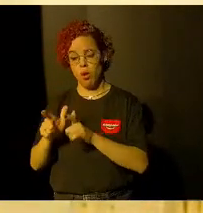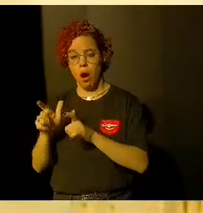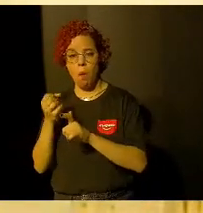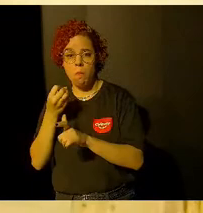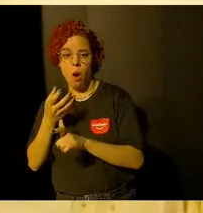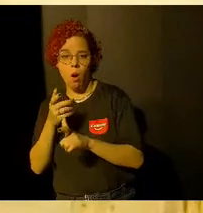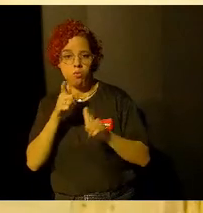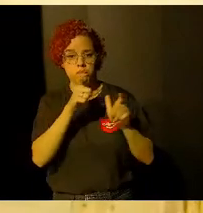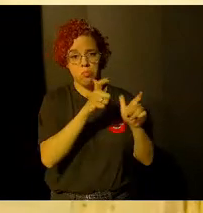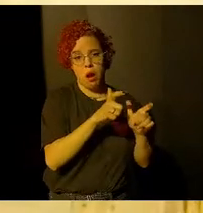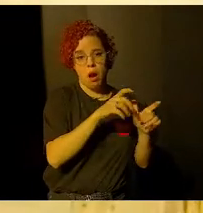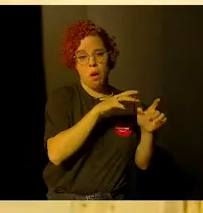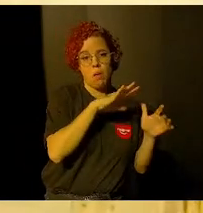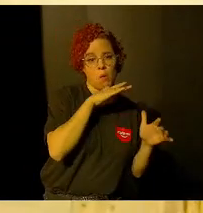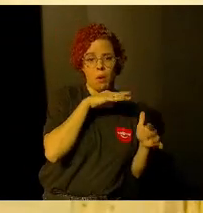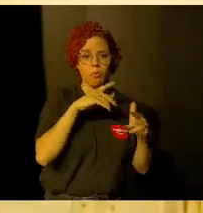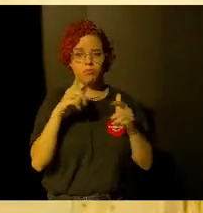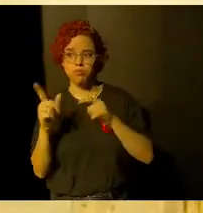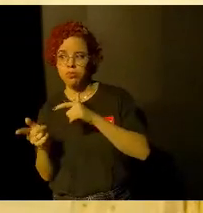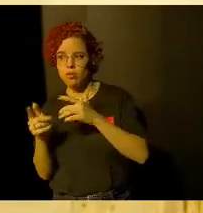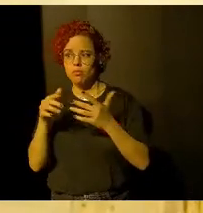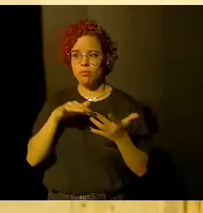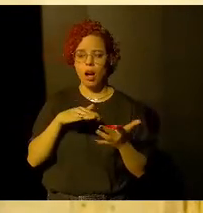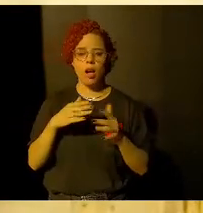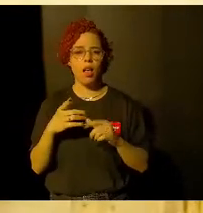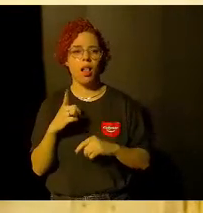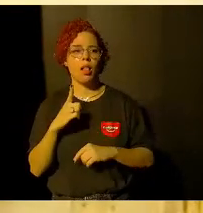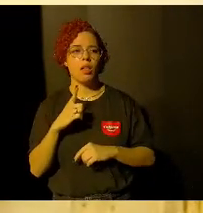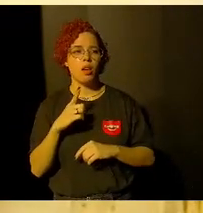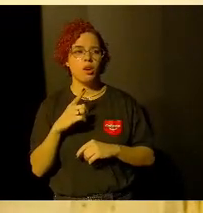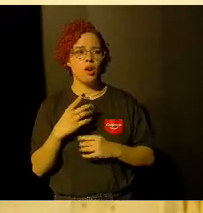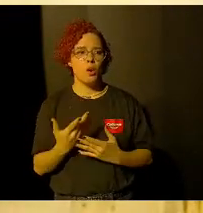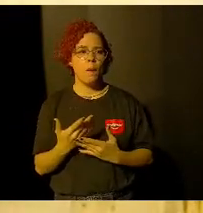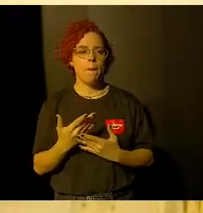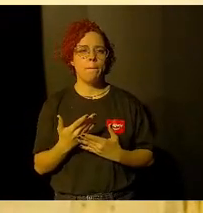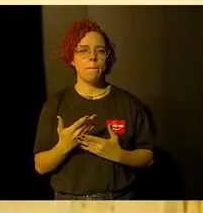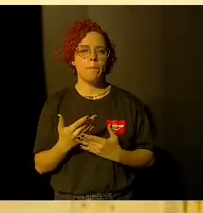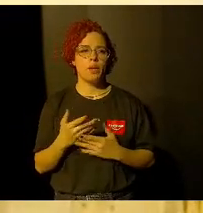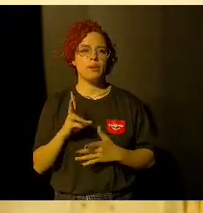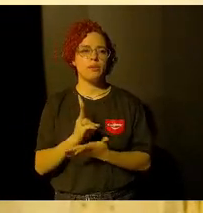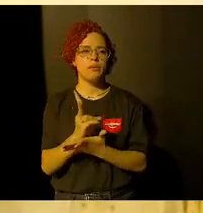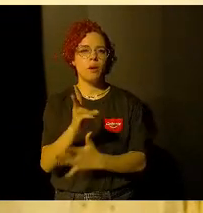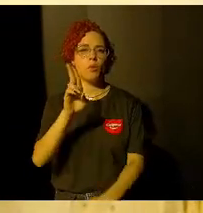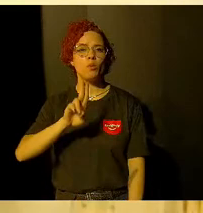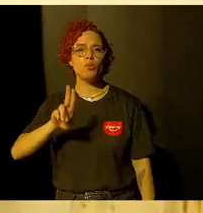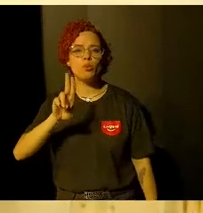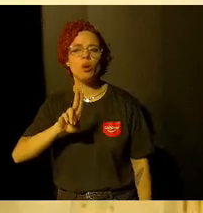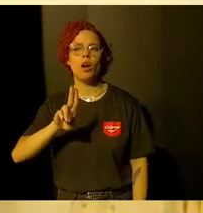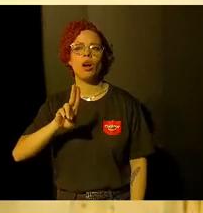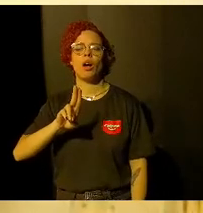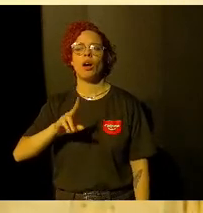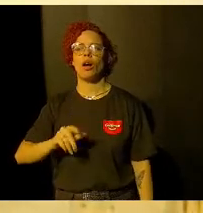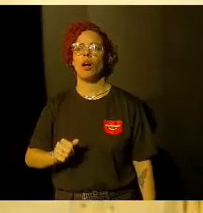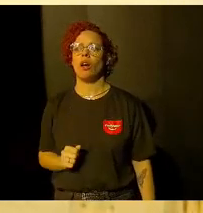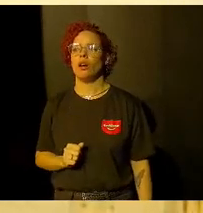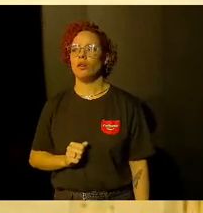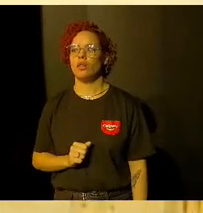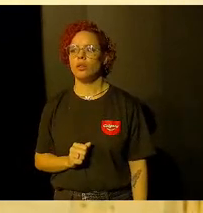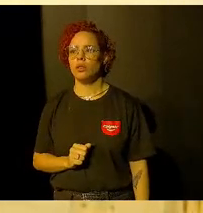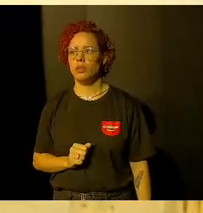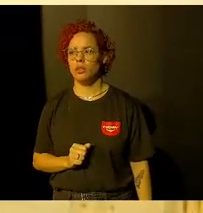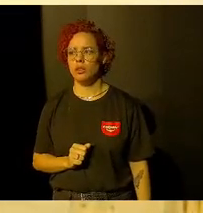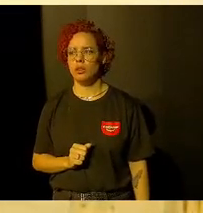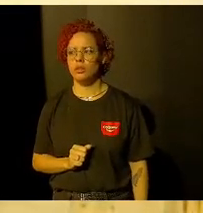sempre uma vantagem também então eu também tento sempre usá-la eu agora eu gosto muito de trabalhar com a nervoso que a minha capacidade